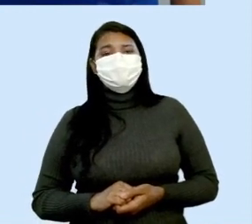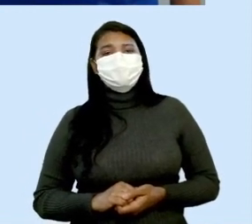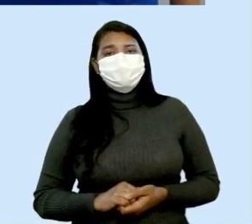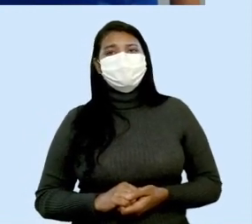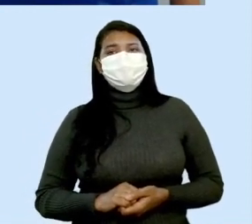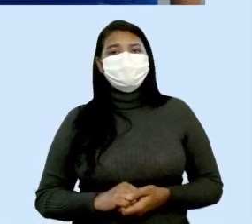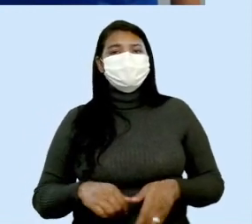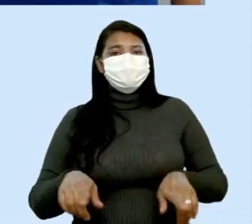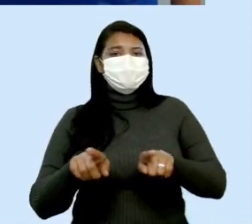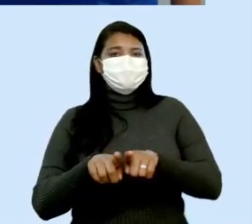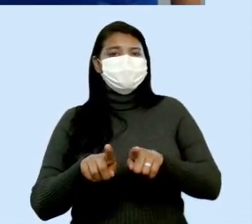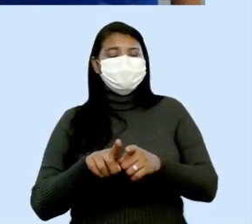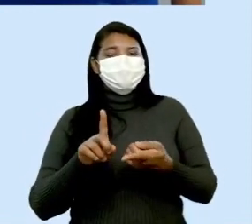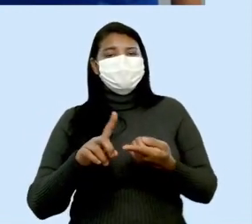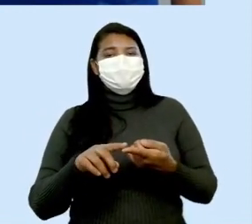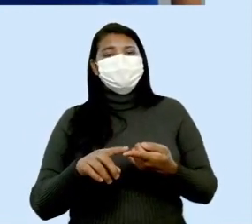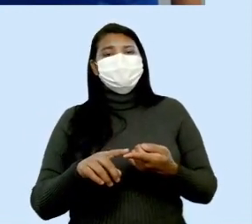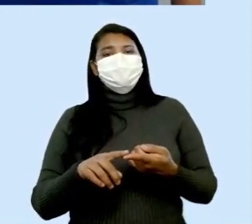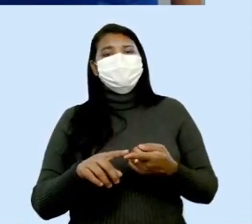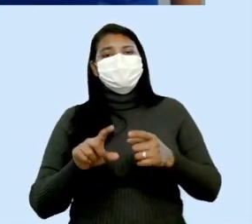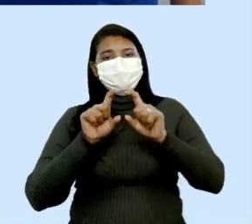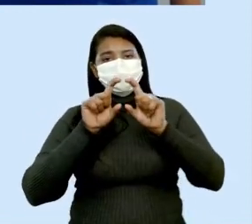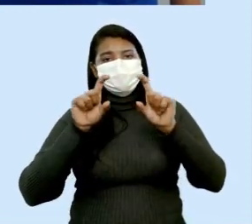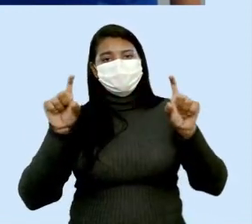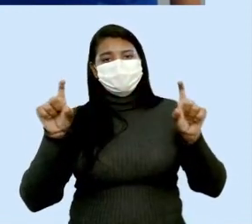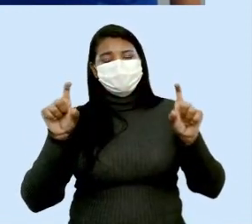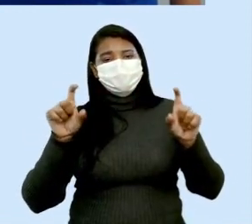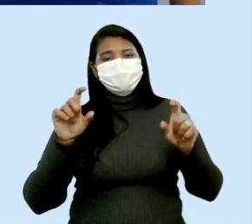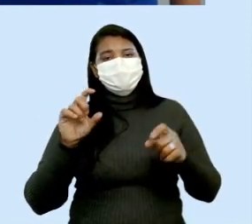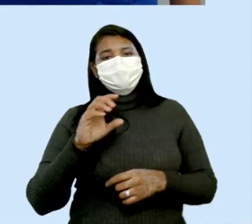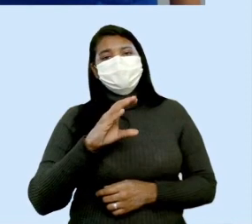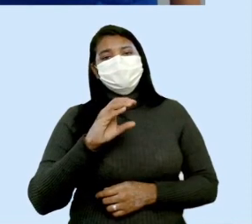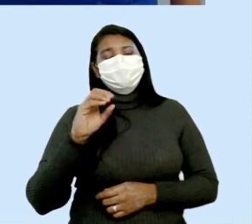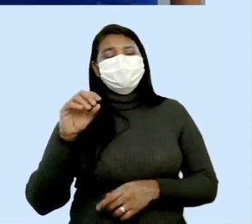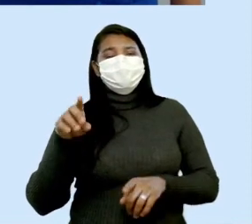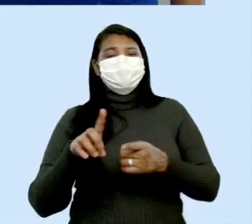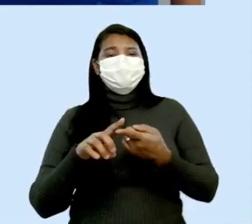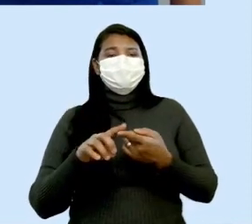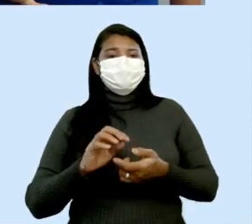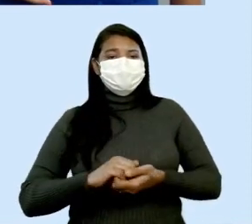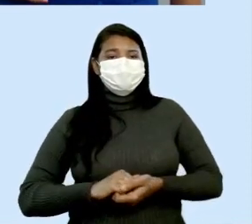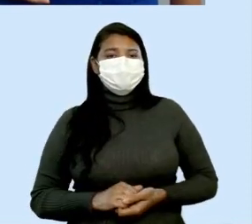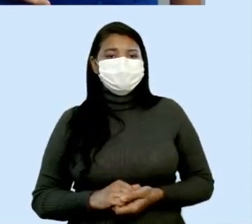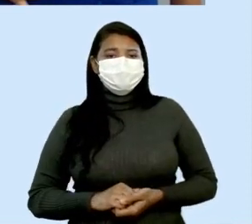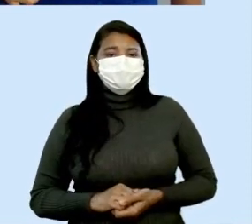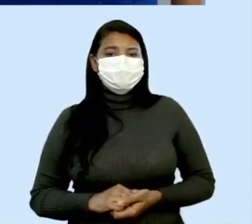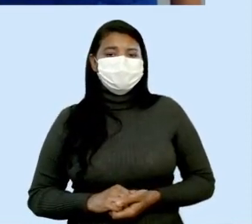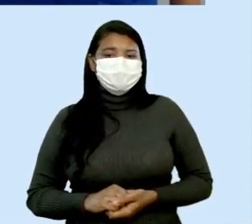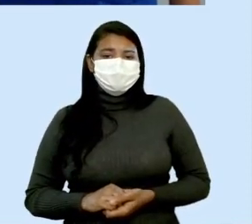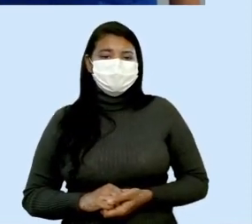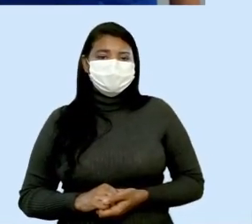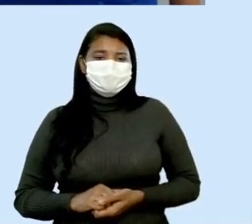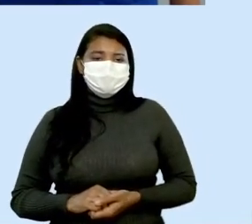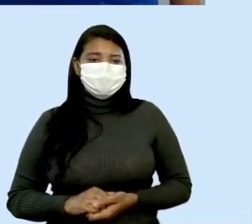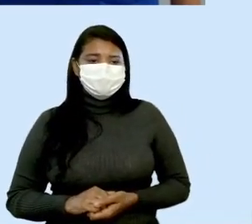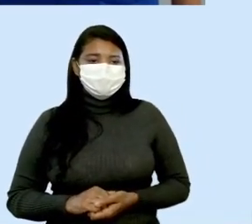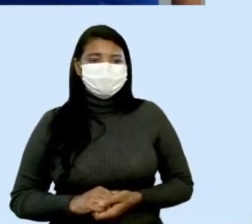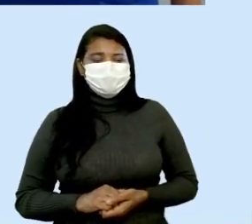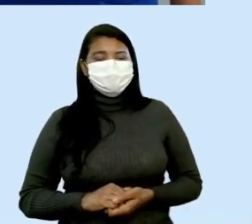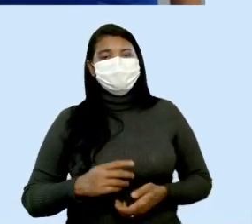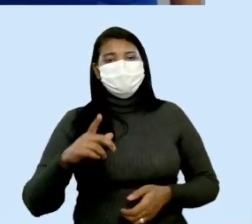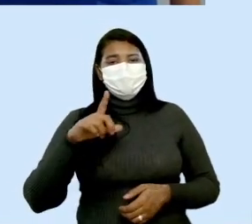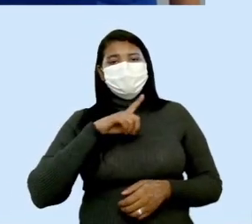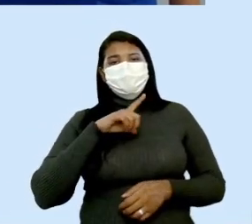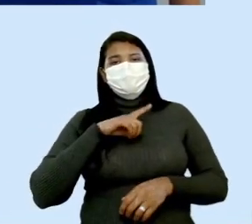na próxima frase, ó, I call you 3 days ago. Call, eu tenho